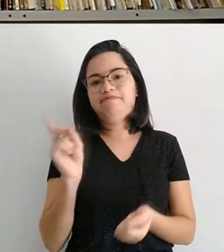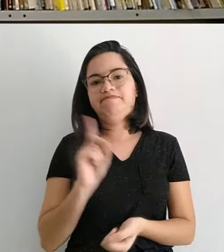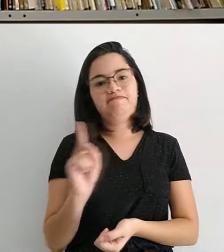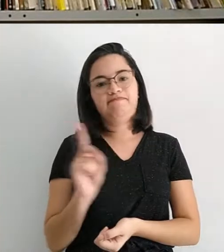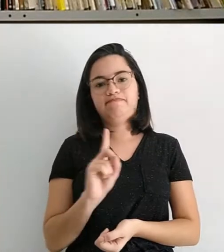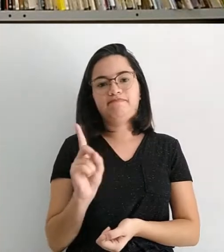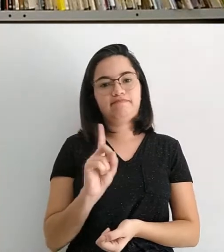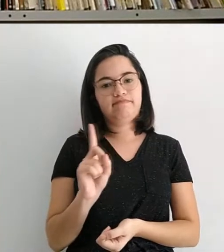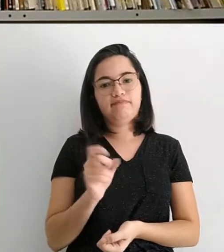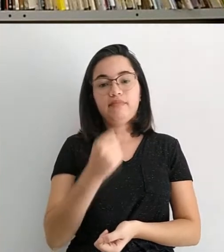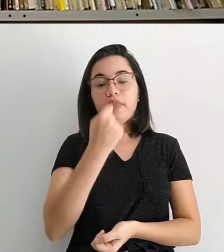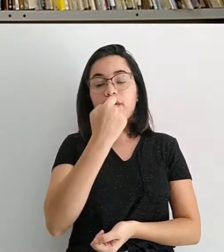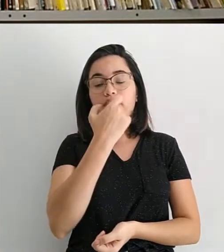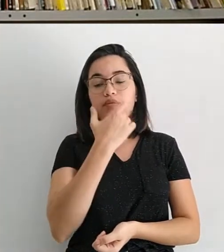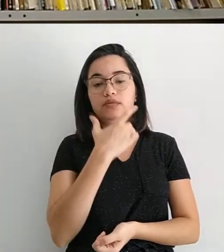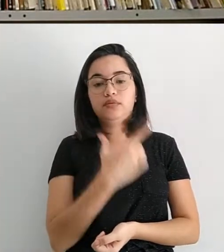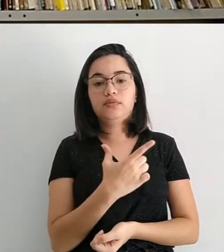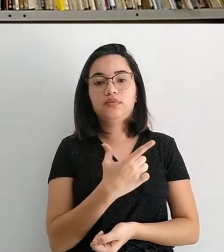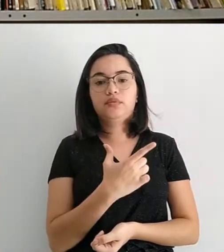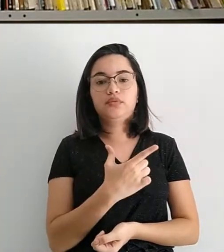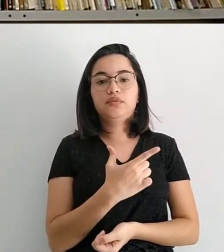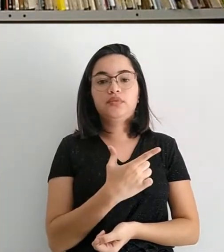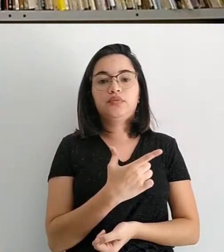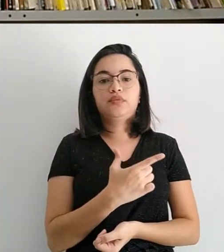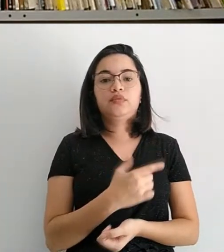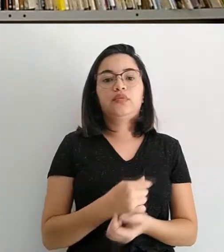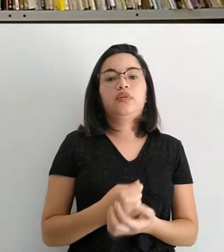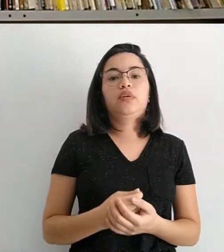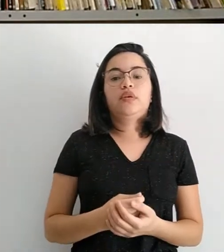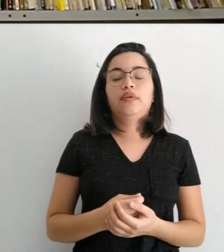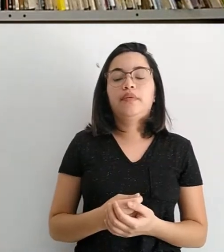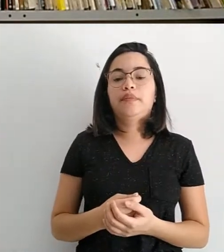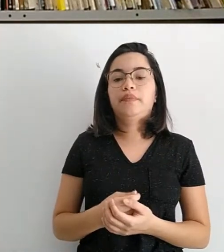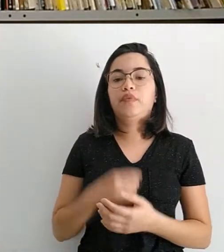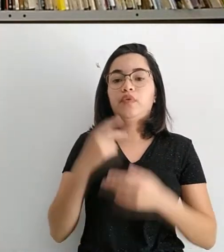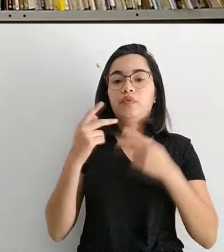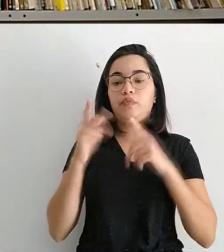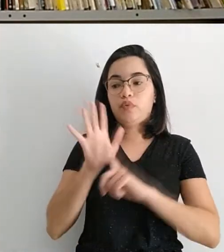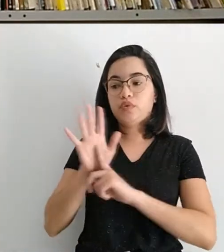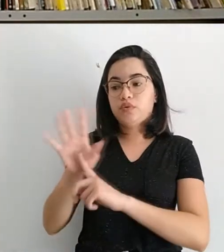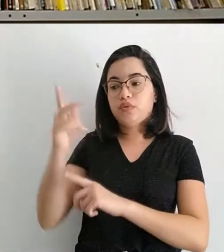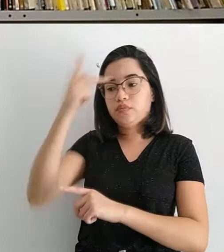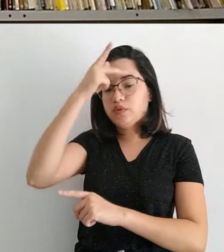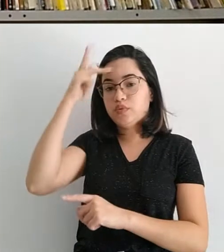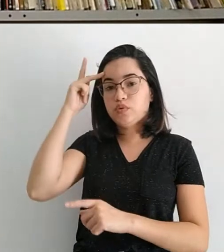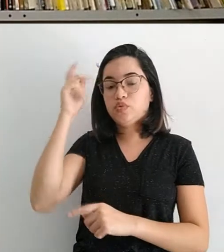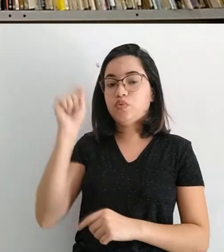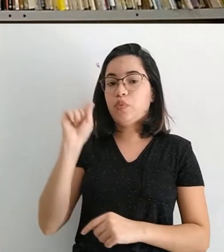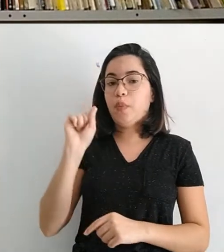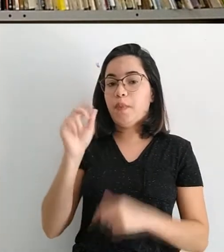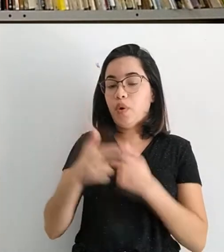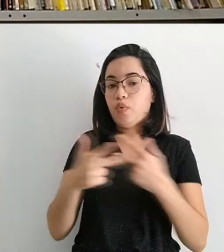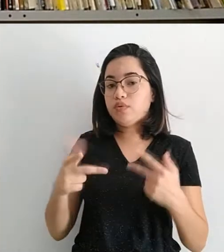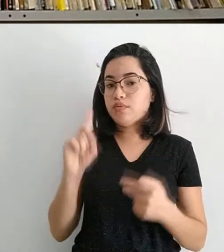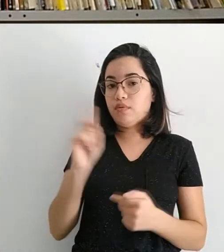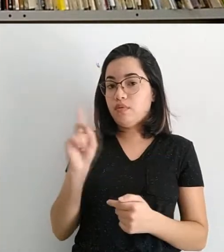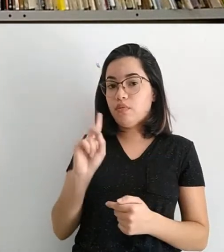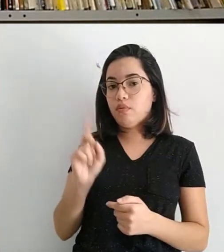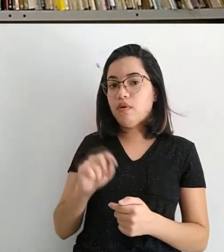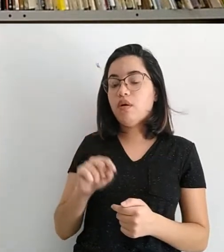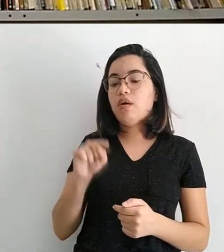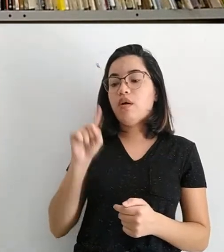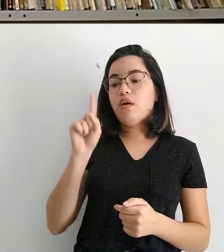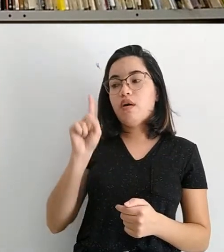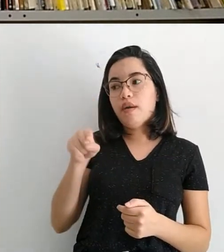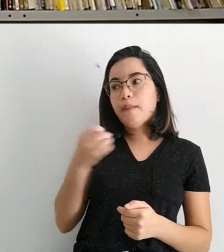são, achando que convencendo as pessoas de algo que não são, isso é